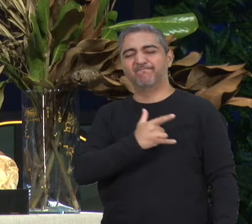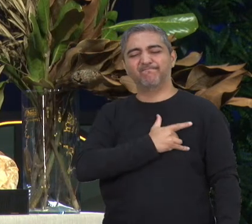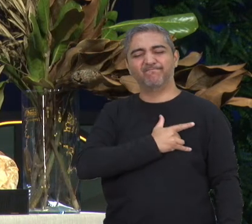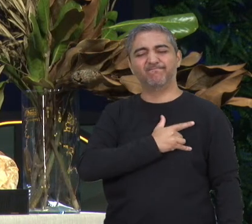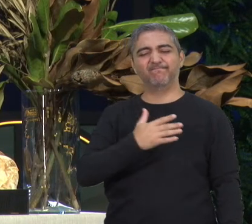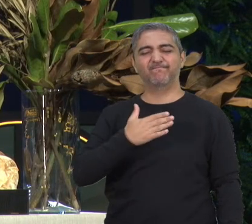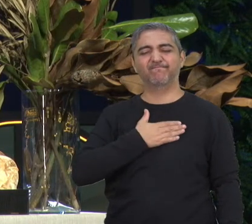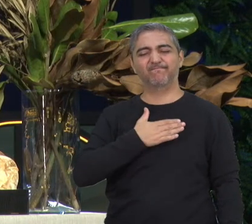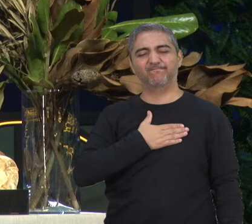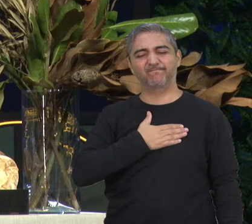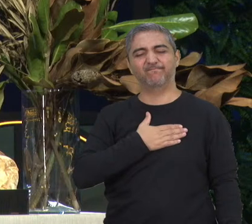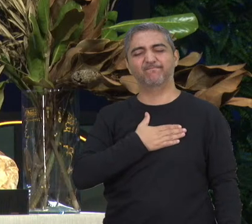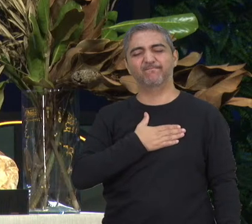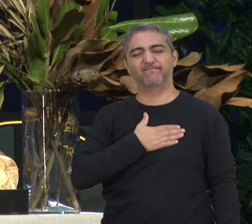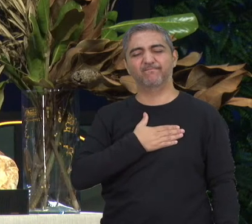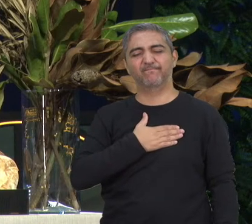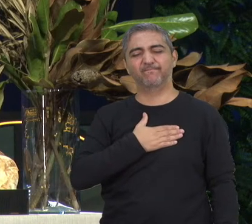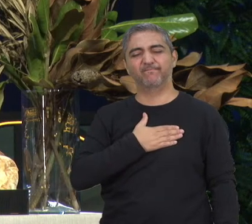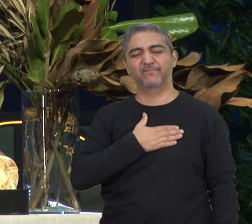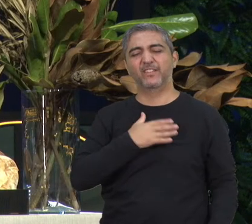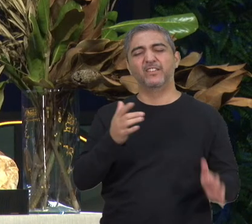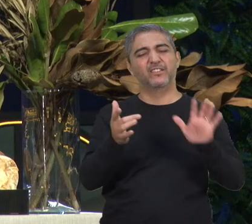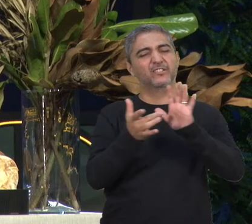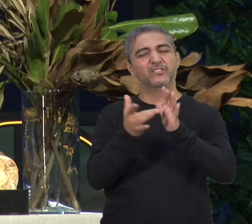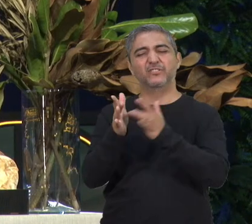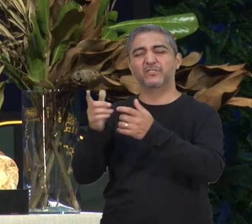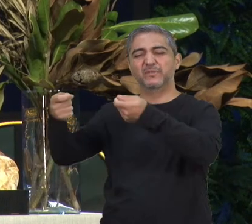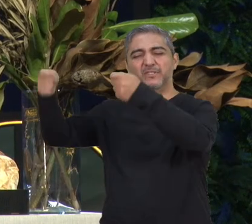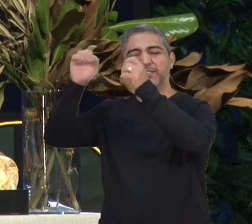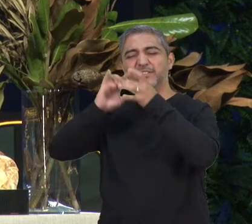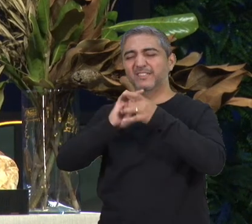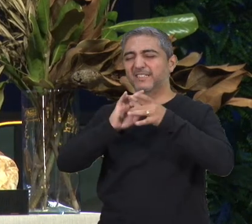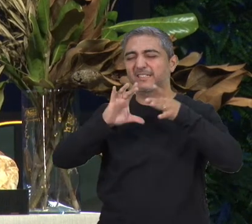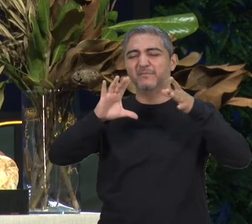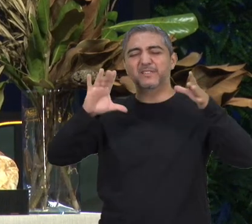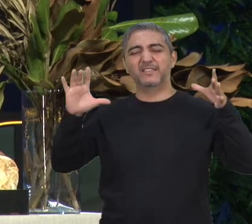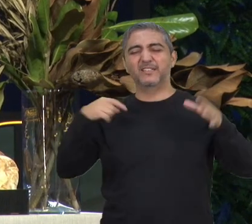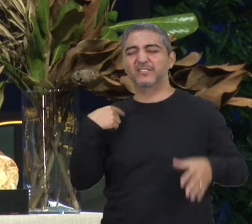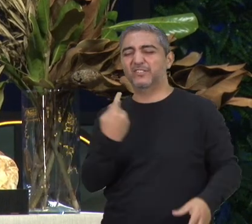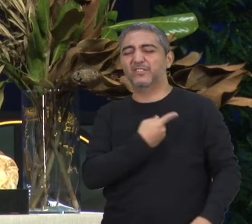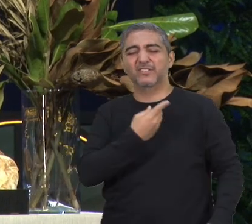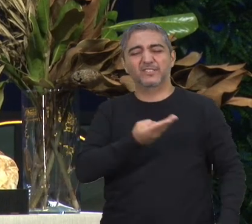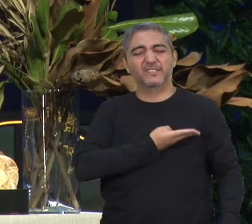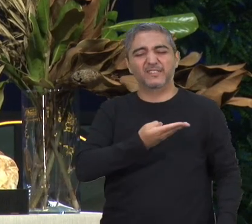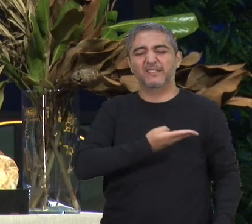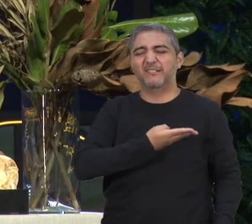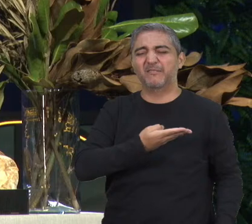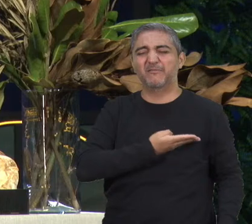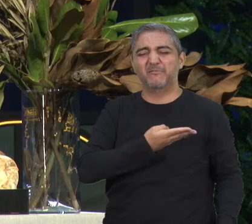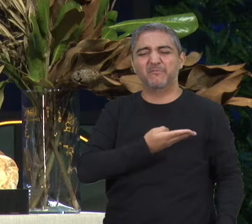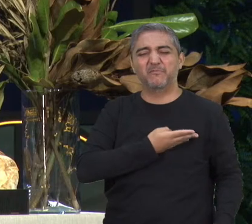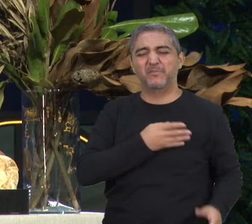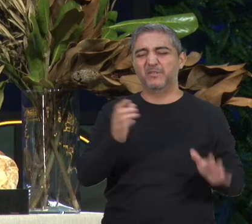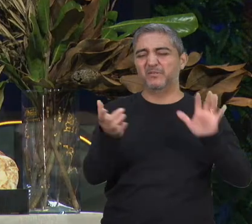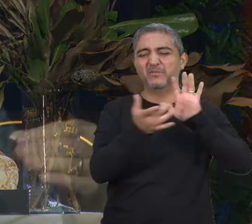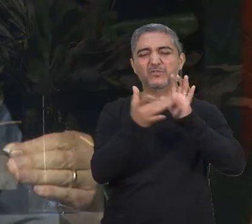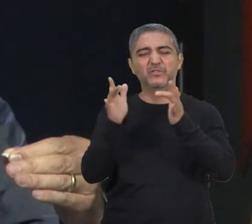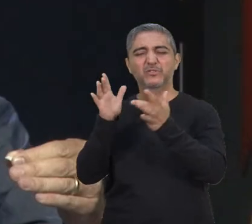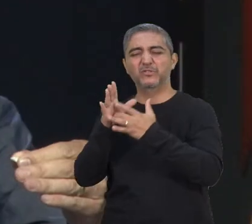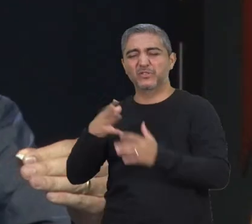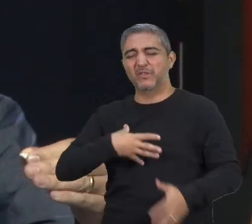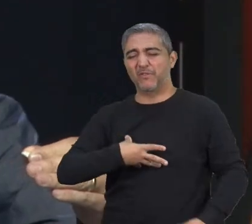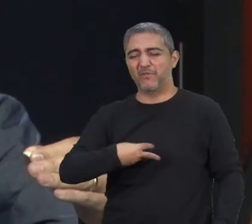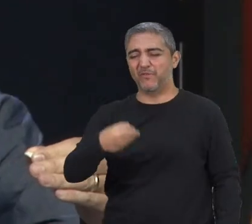O Senhor não nos chama mais de escravos, mas de amigos, irmãos teus, filhos de Deus.